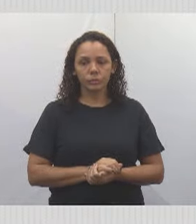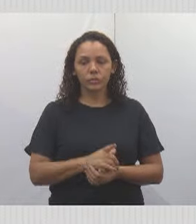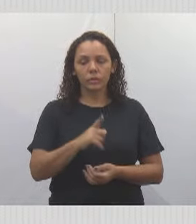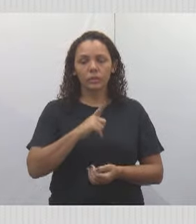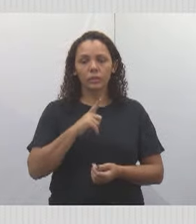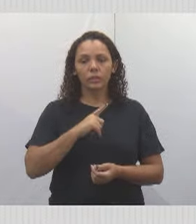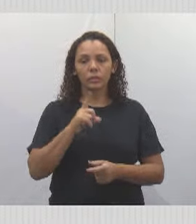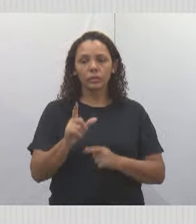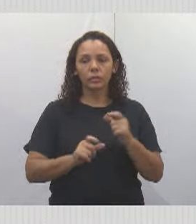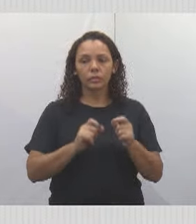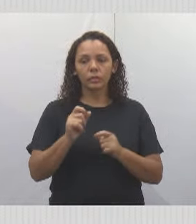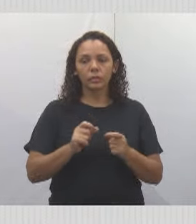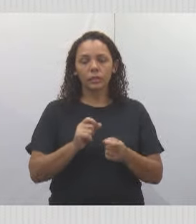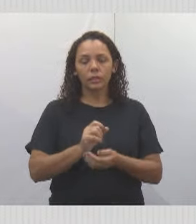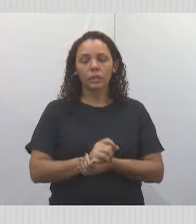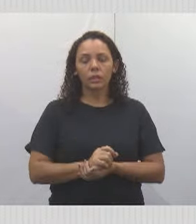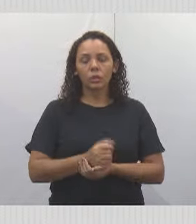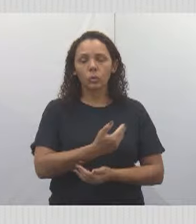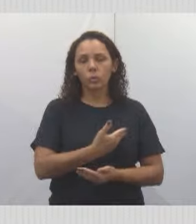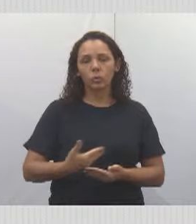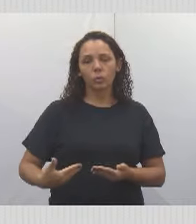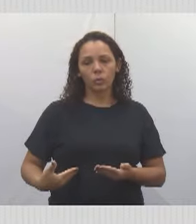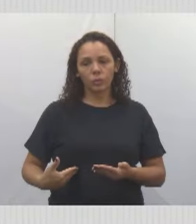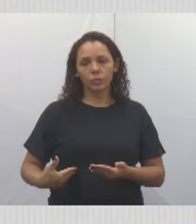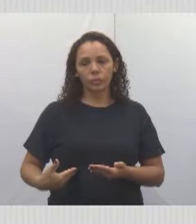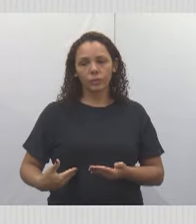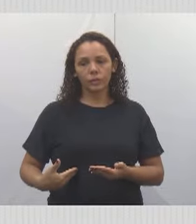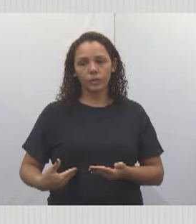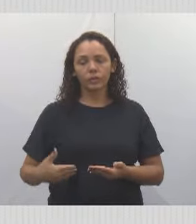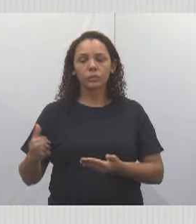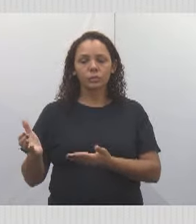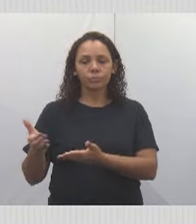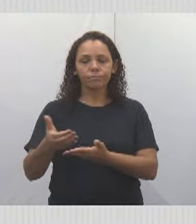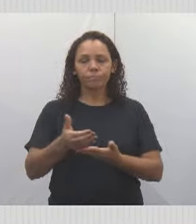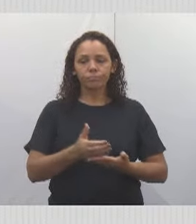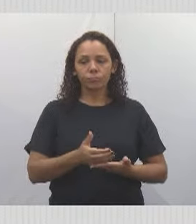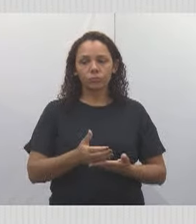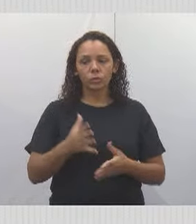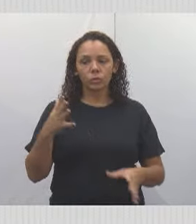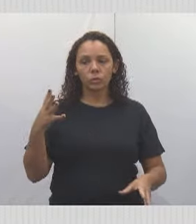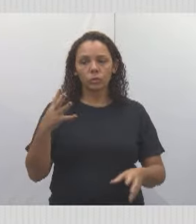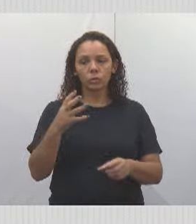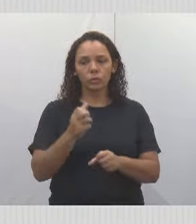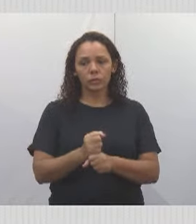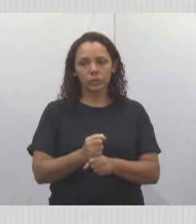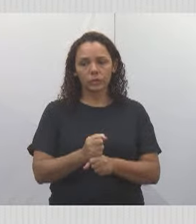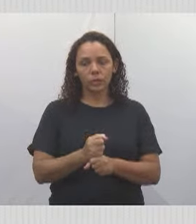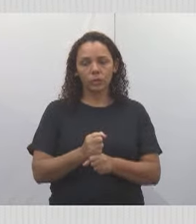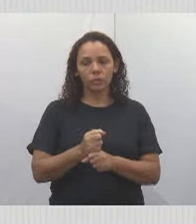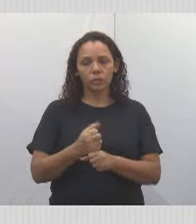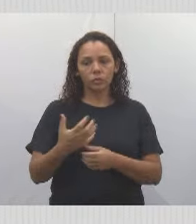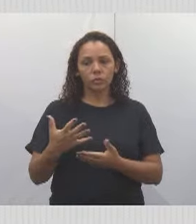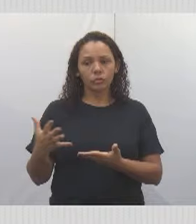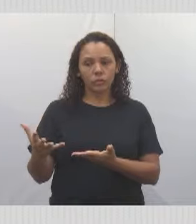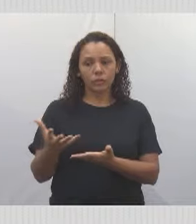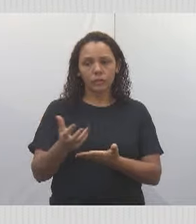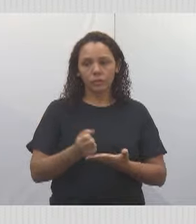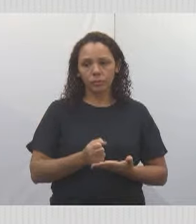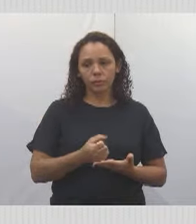Tivemos aí recursos transferidos pela União, descritos no quadro, perfazendo um total de receitas de